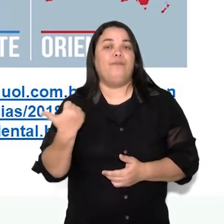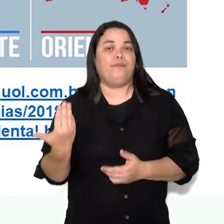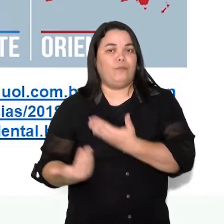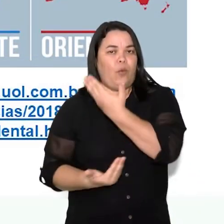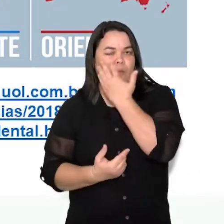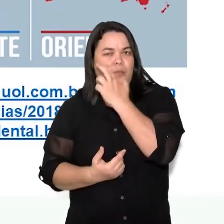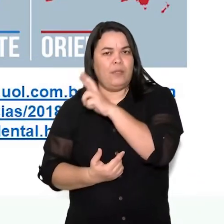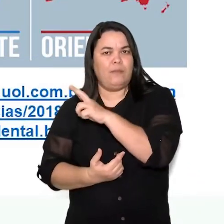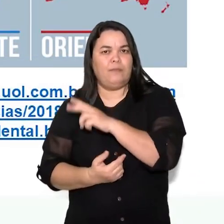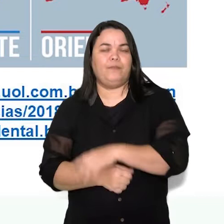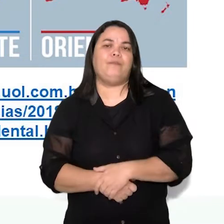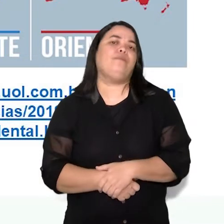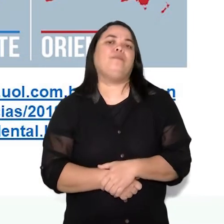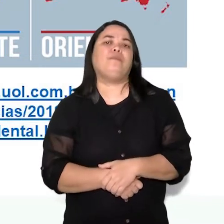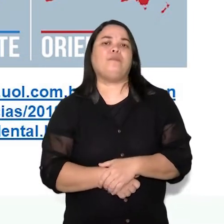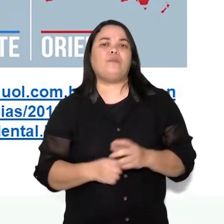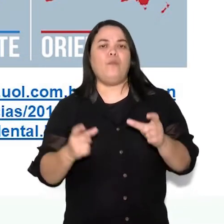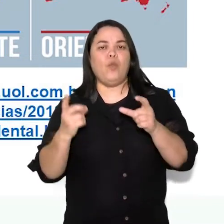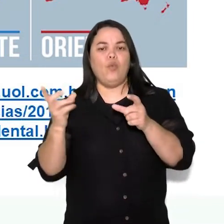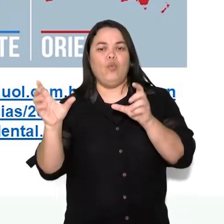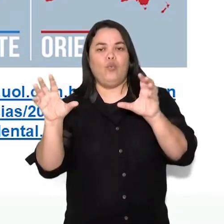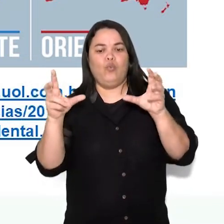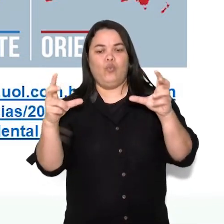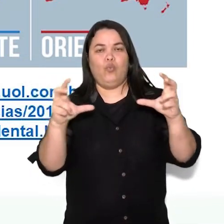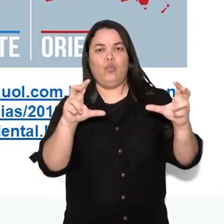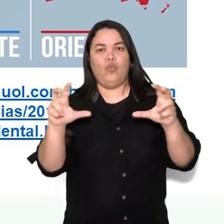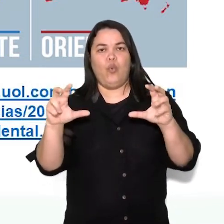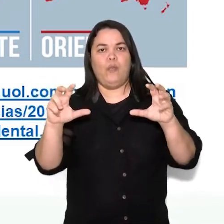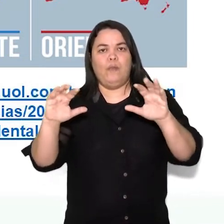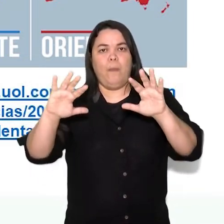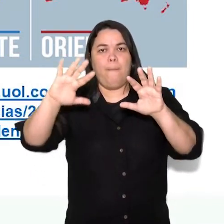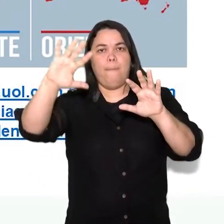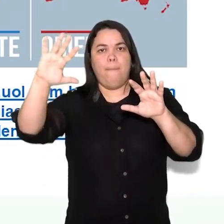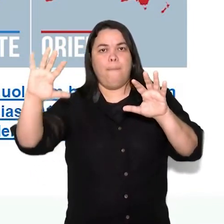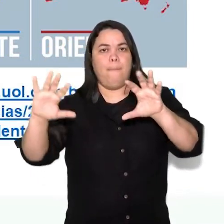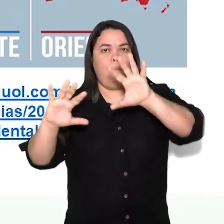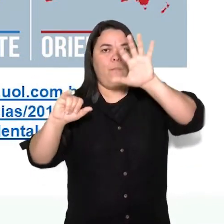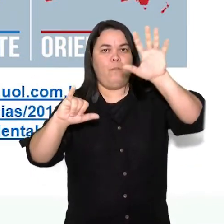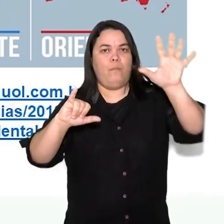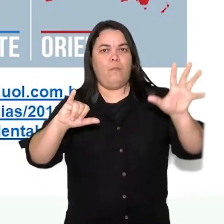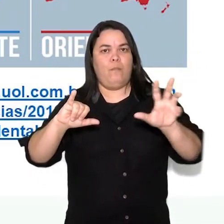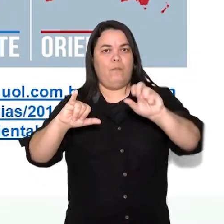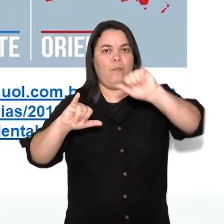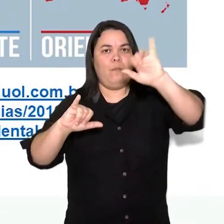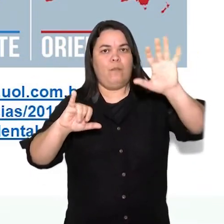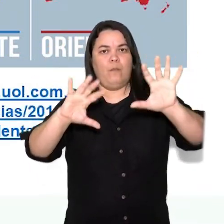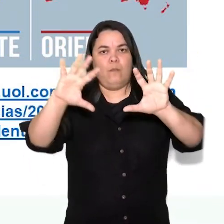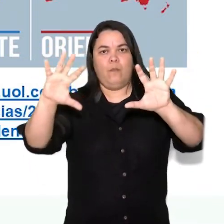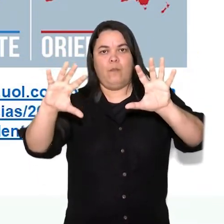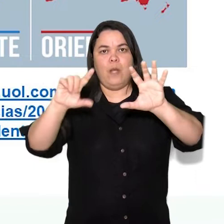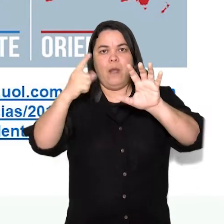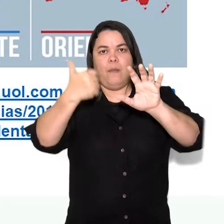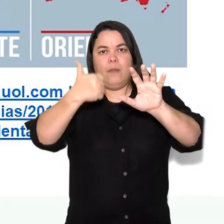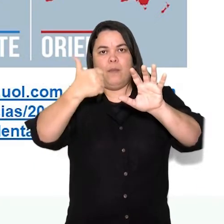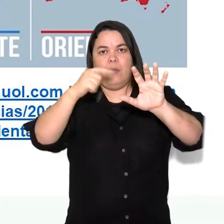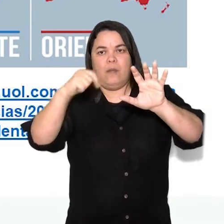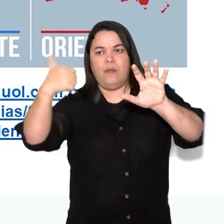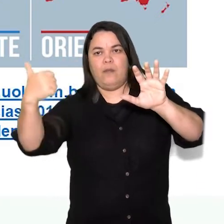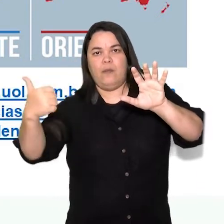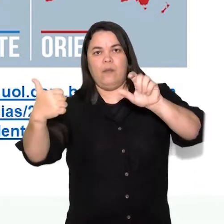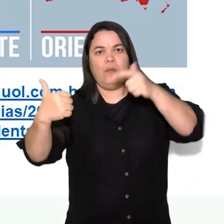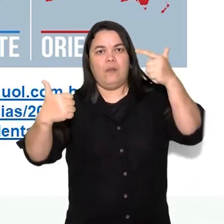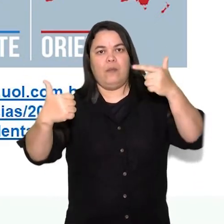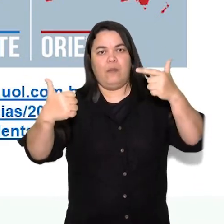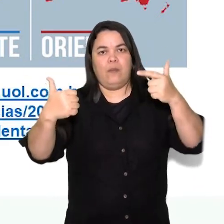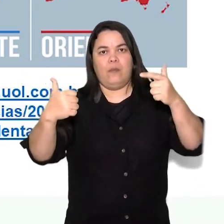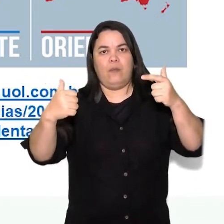para a gente observar os dois mapas, as duas imagens, né? A primeira divisão de continentes e a segunda divisão